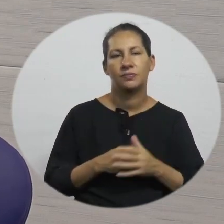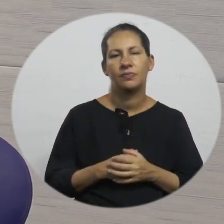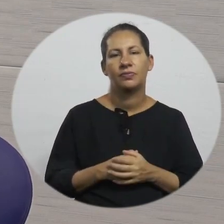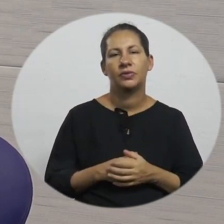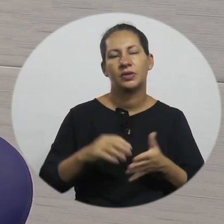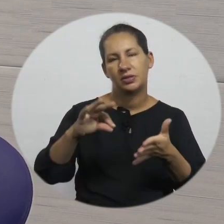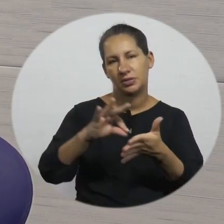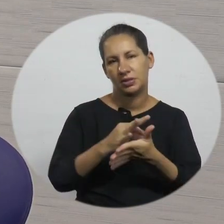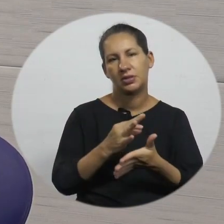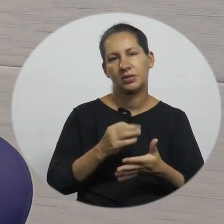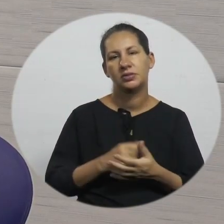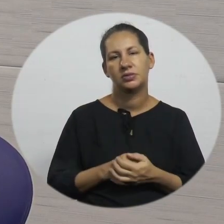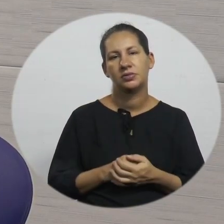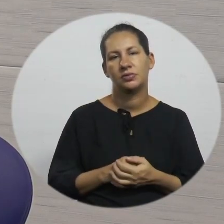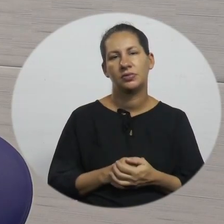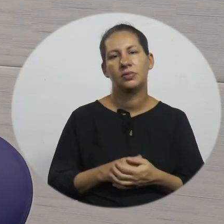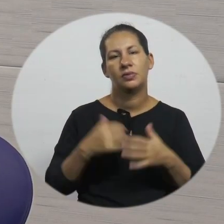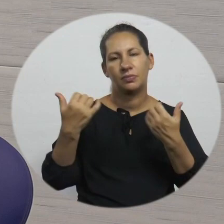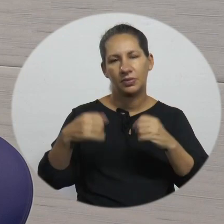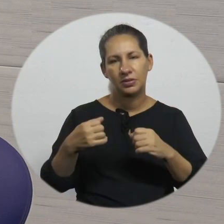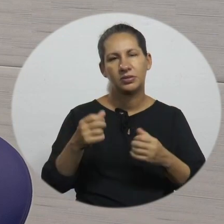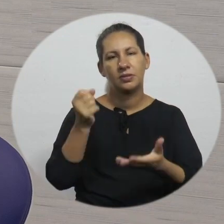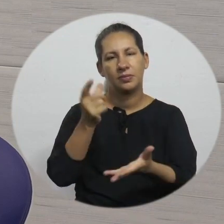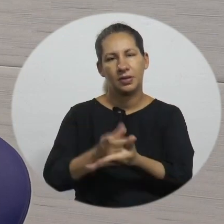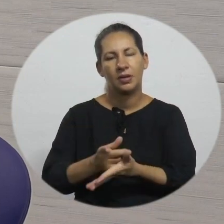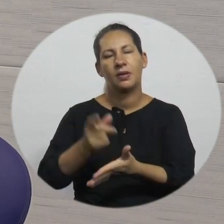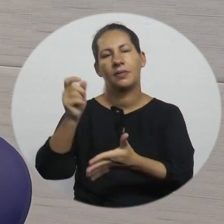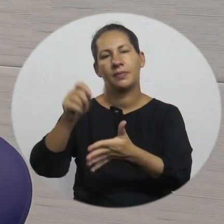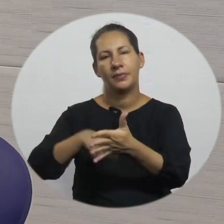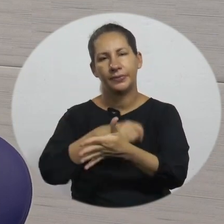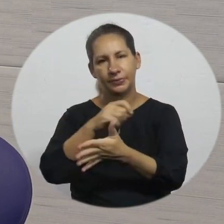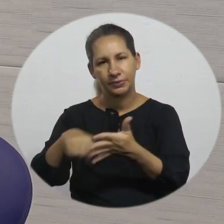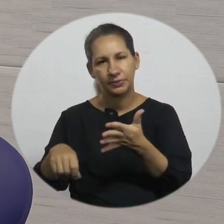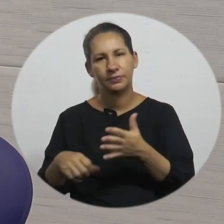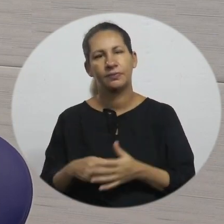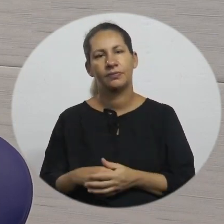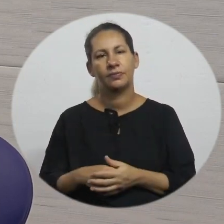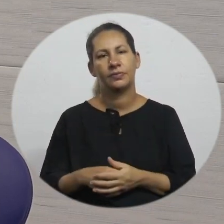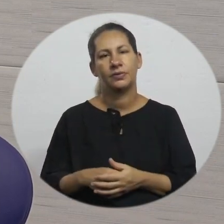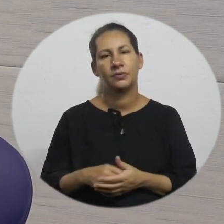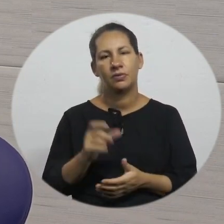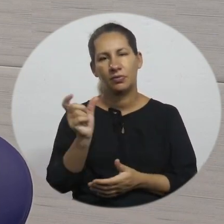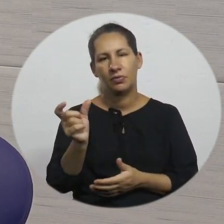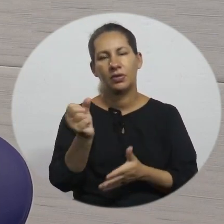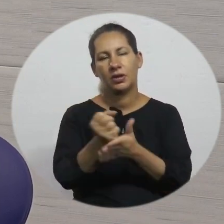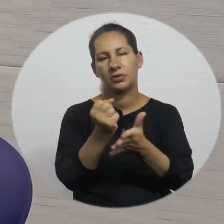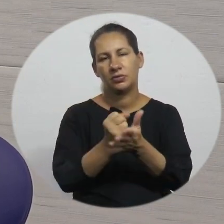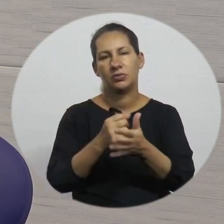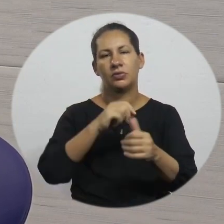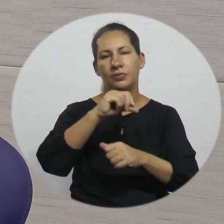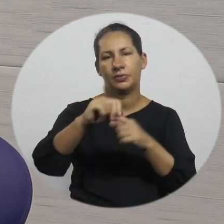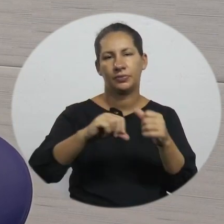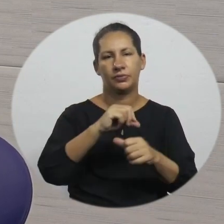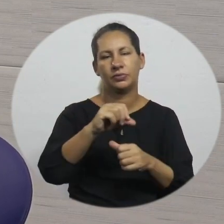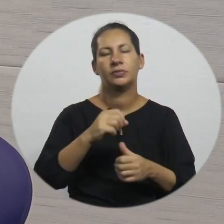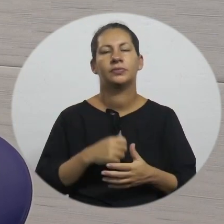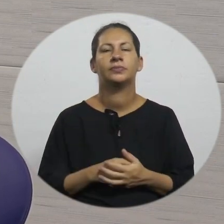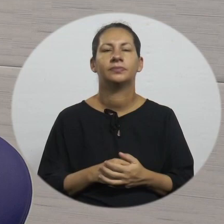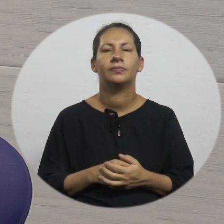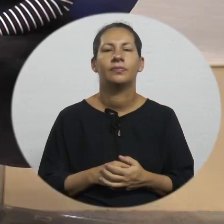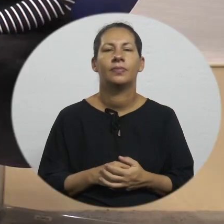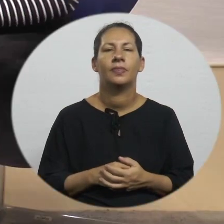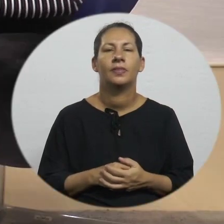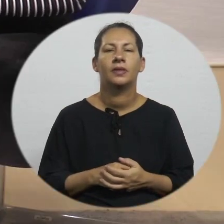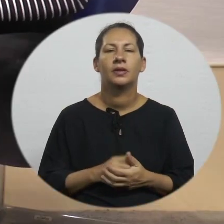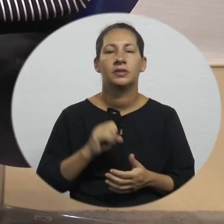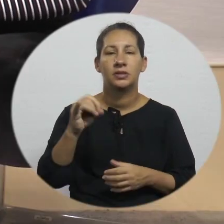da sua inscrição eleitoral. Para isso ele vai fazer o pagamento das multas e aí o cartório eleitoral procederá à